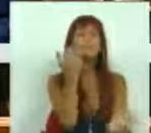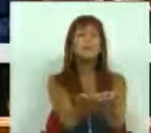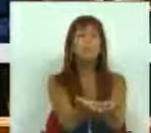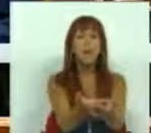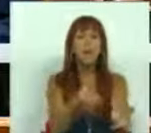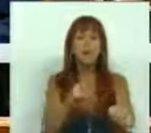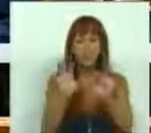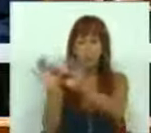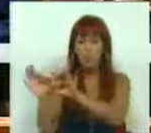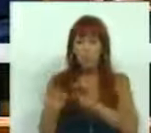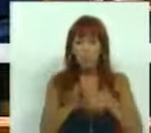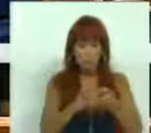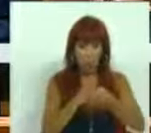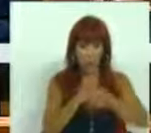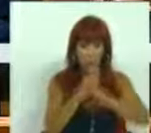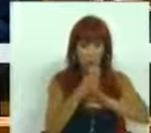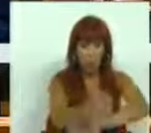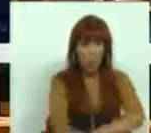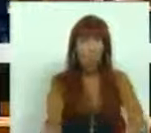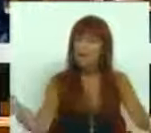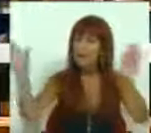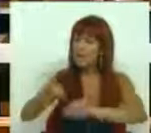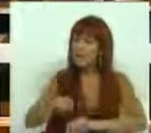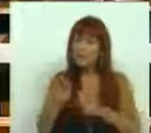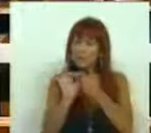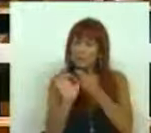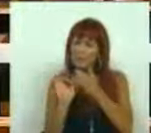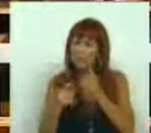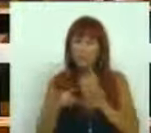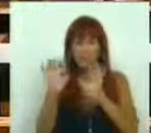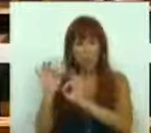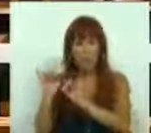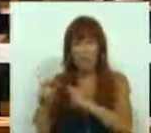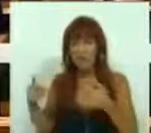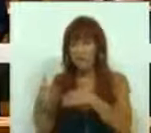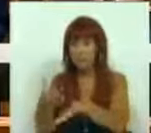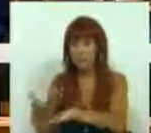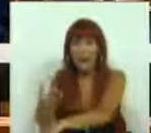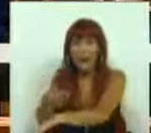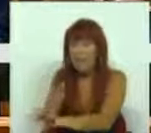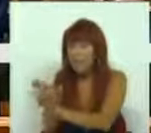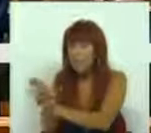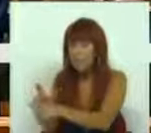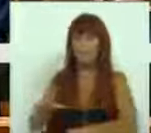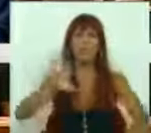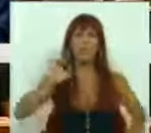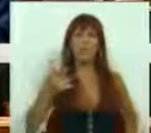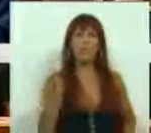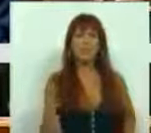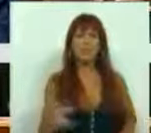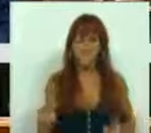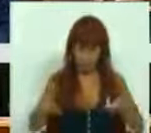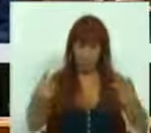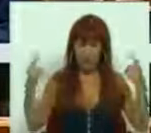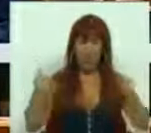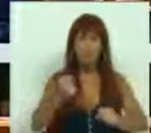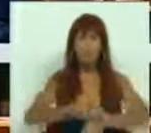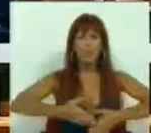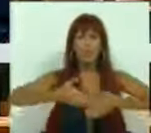vocacionadas para os cuidados continuados e ainda mais especificamente para os cuidados paliativos. O país tem de dispor